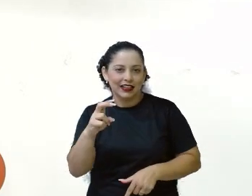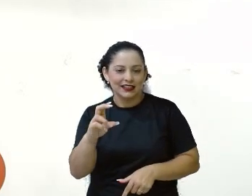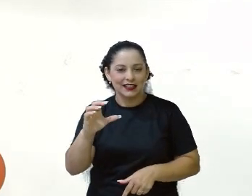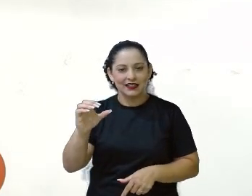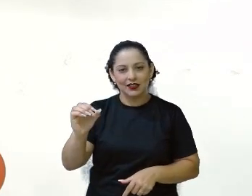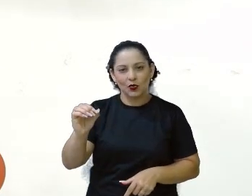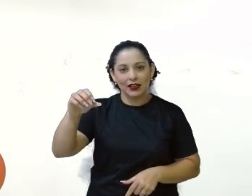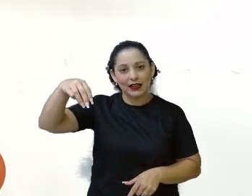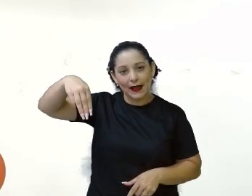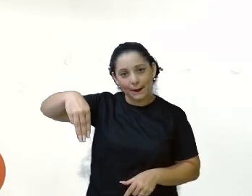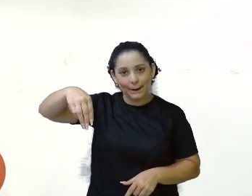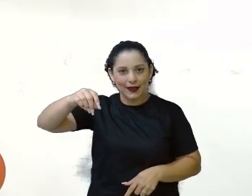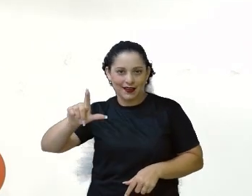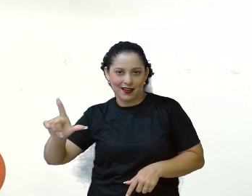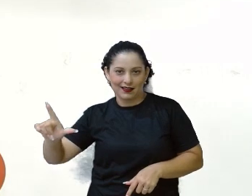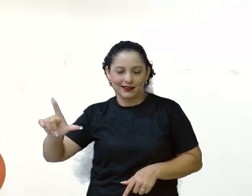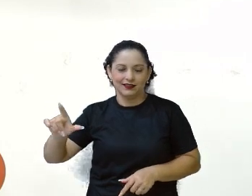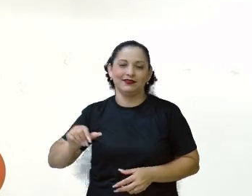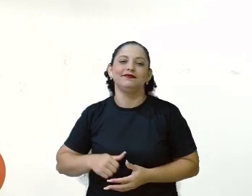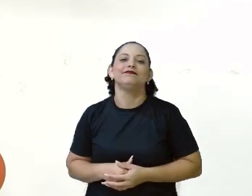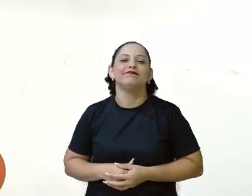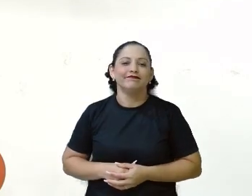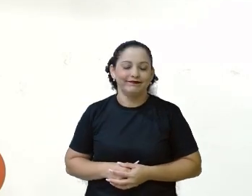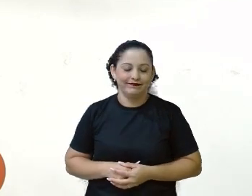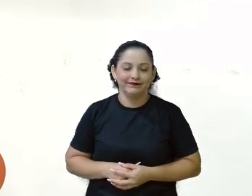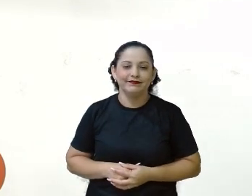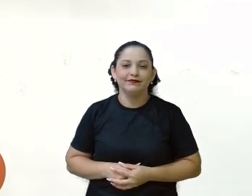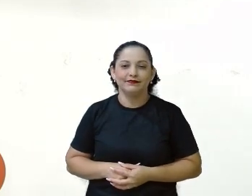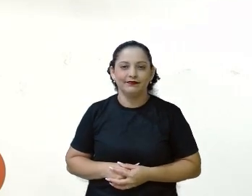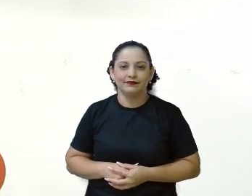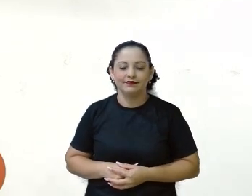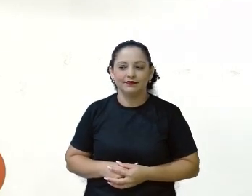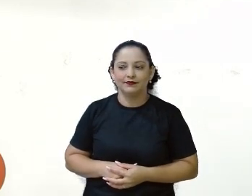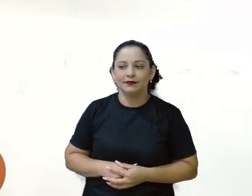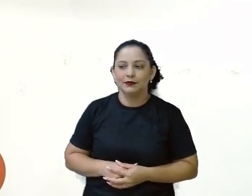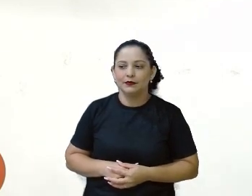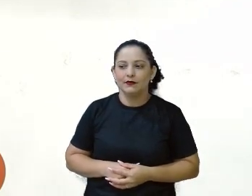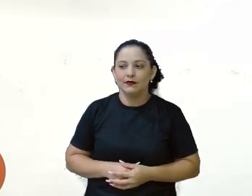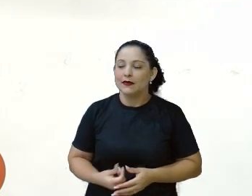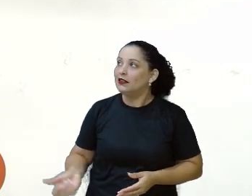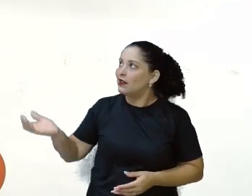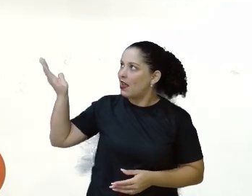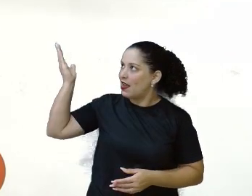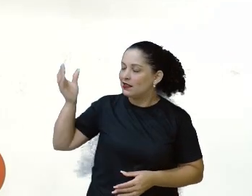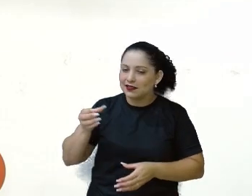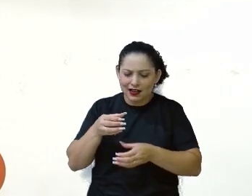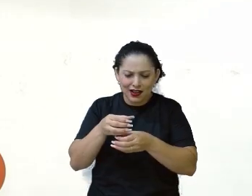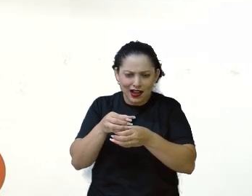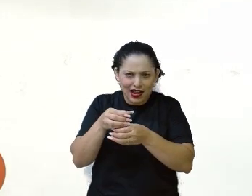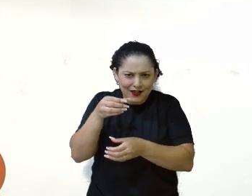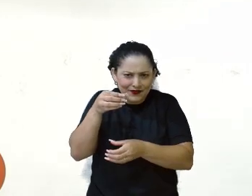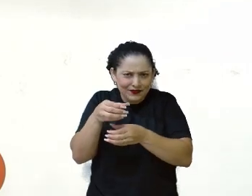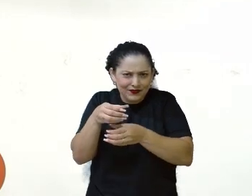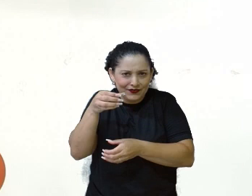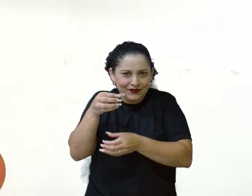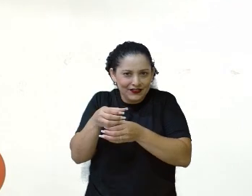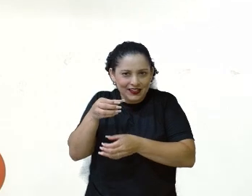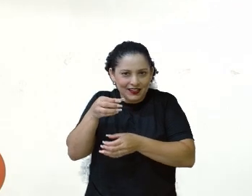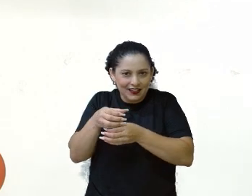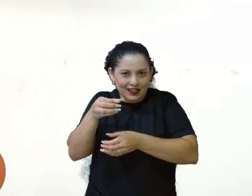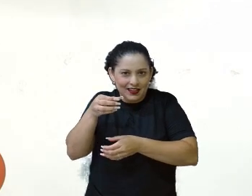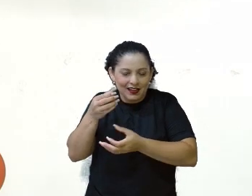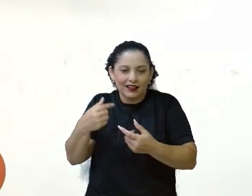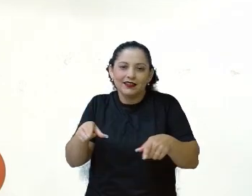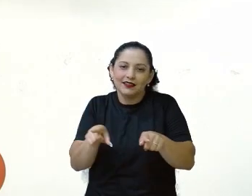350 mililitros, tá? Essa garrafinha também, ó, essa garrafinha